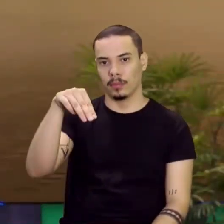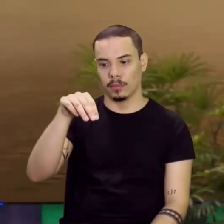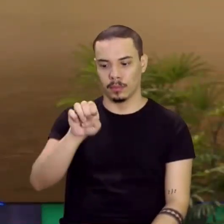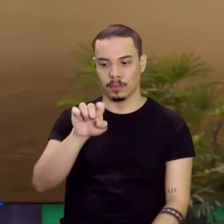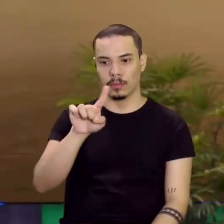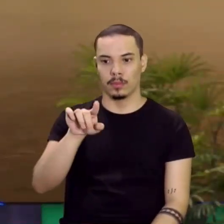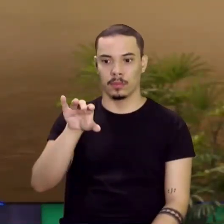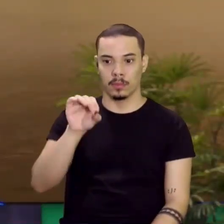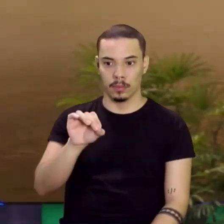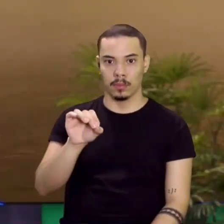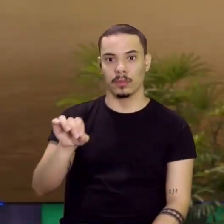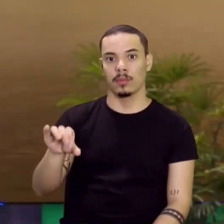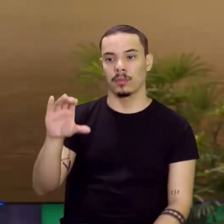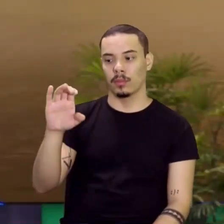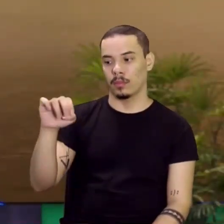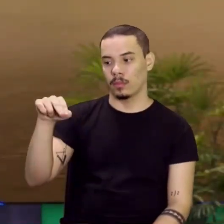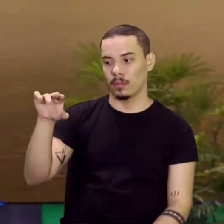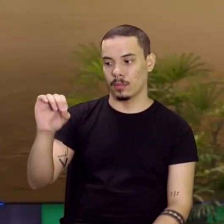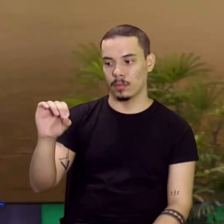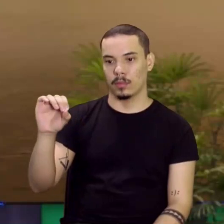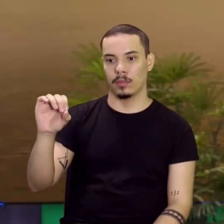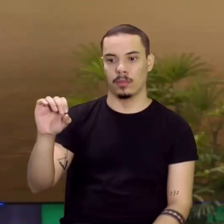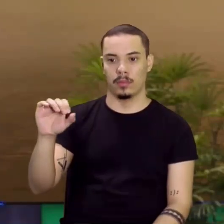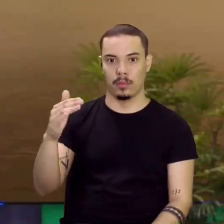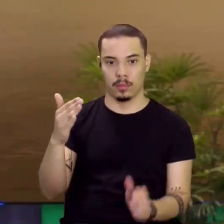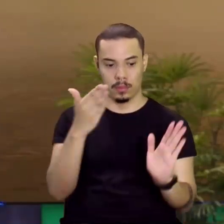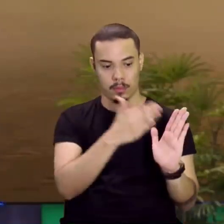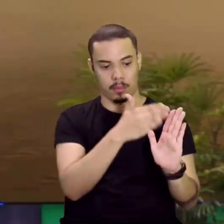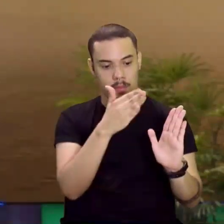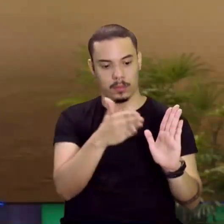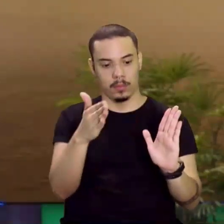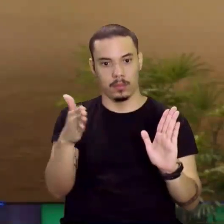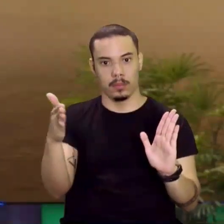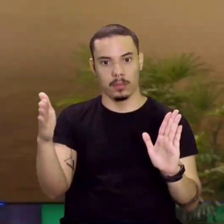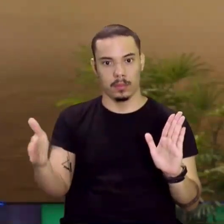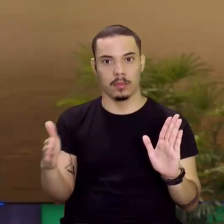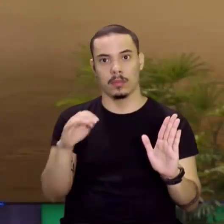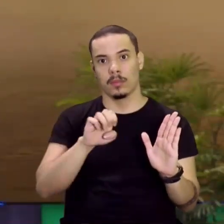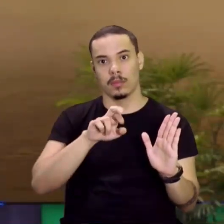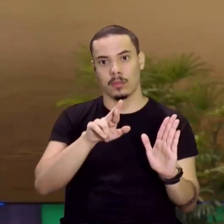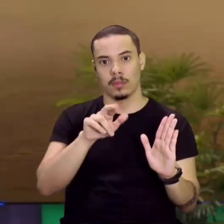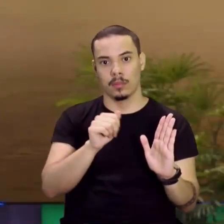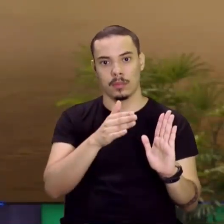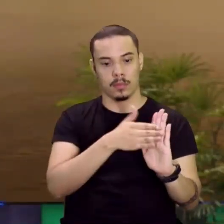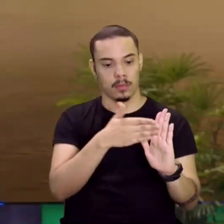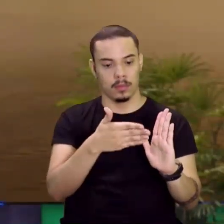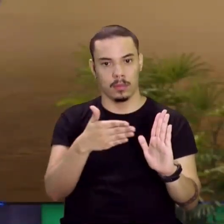Mesozoico e Cenozoico. São as eras chamadas eras